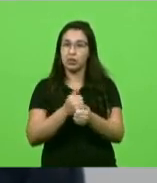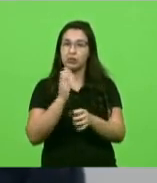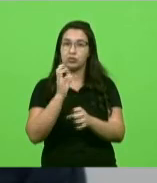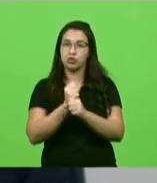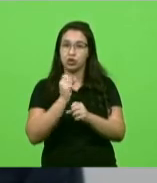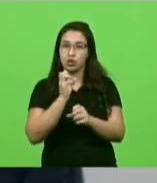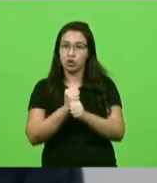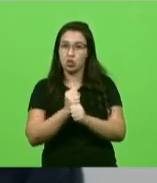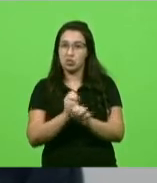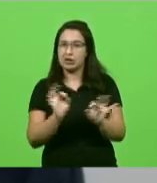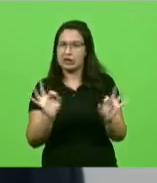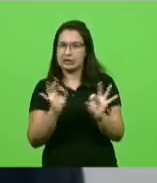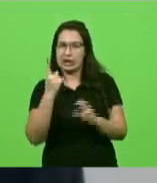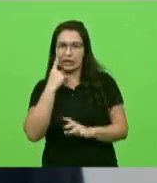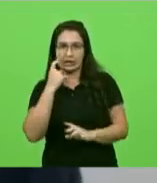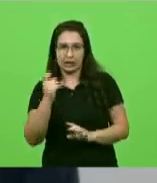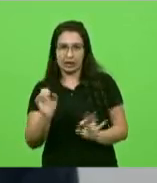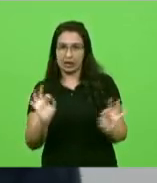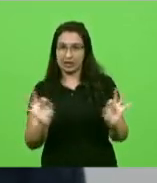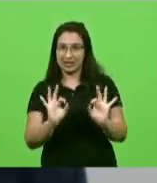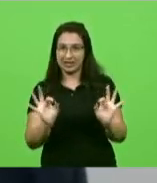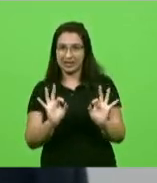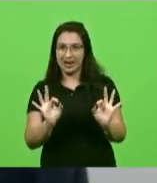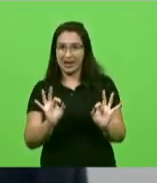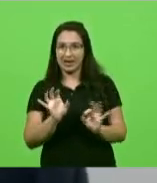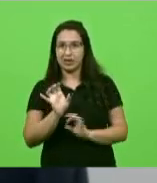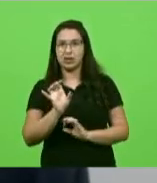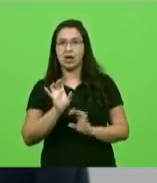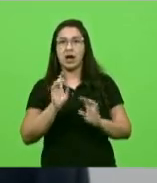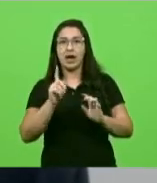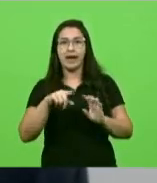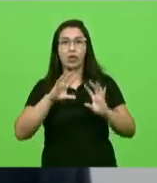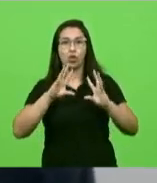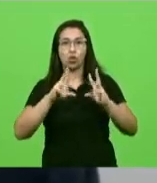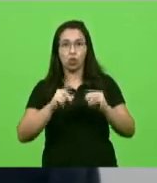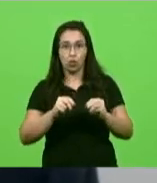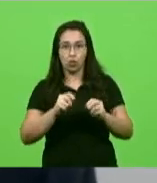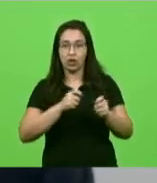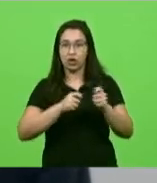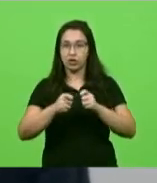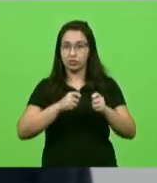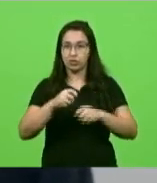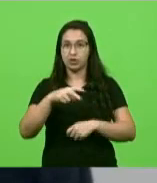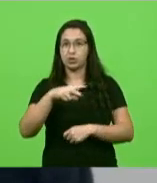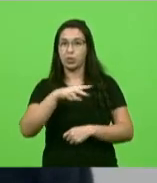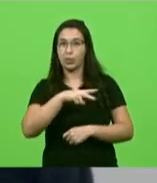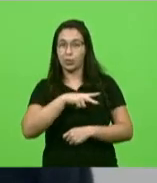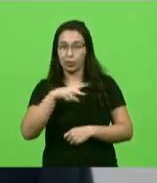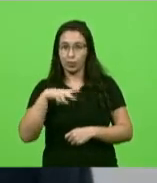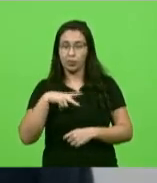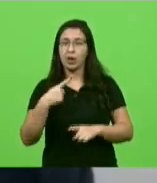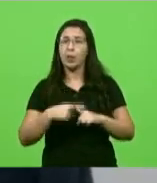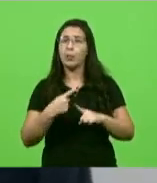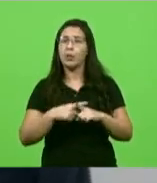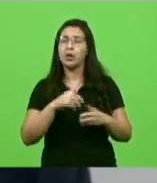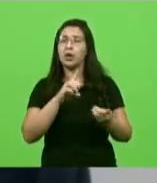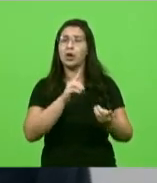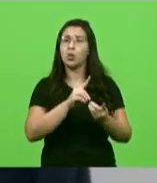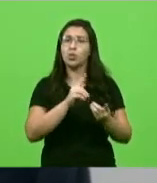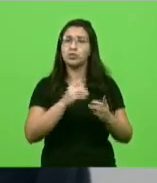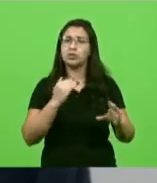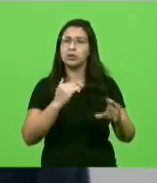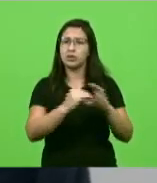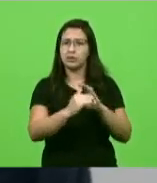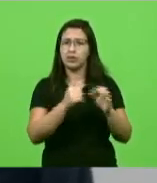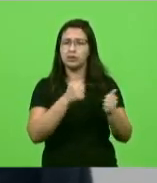tinha interesse específico, ou seja, valia para toda a administração pública, por que, então, a consulta formal enviada